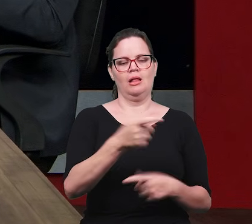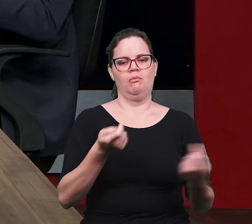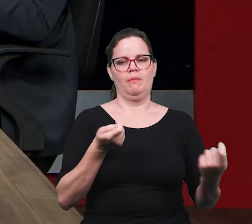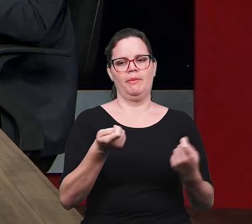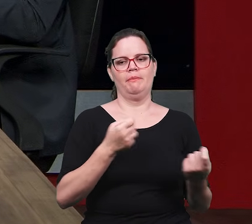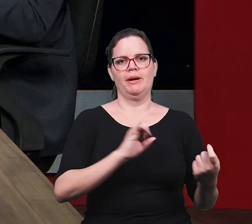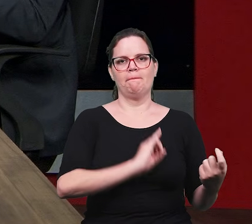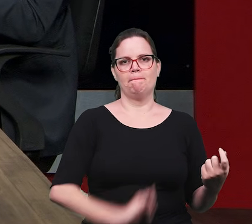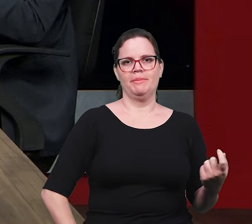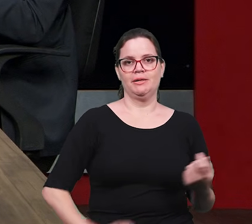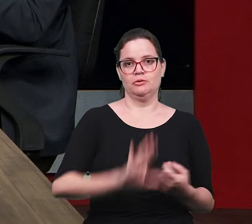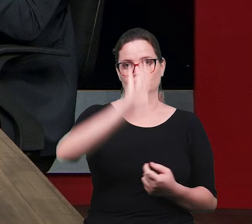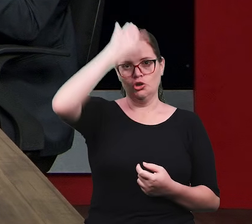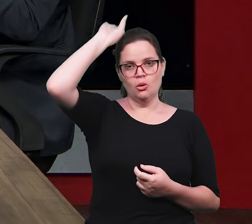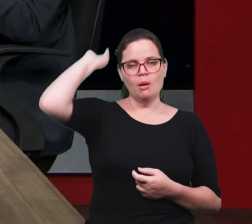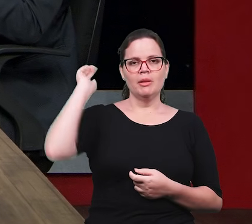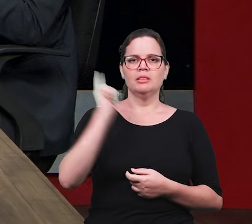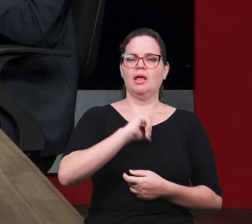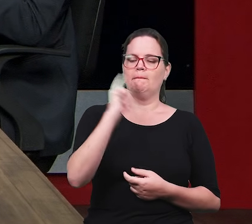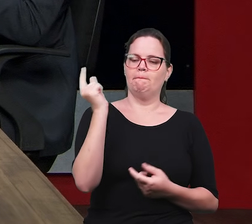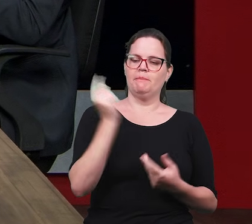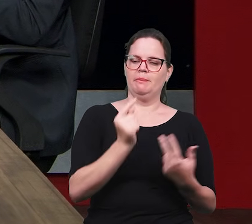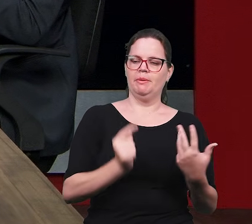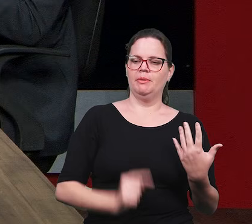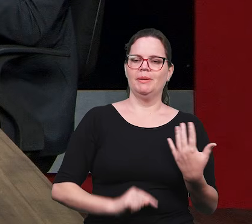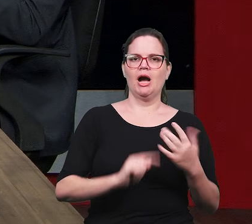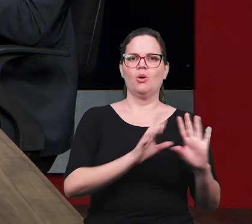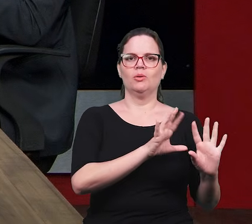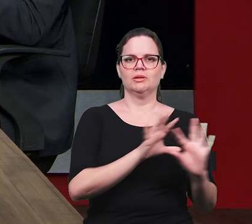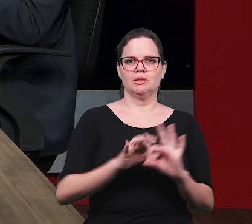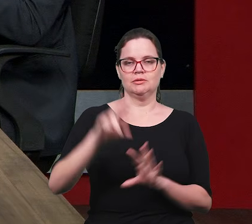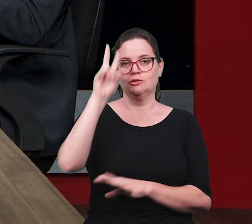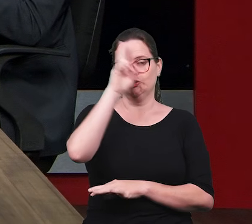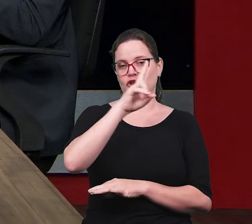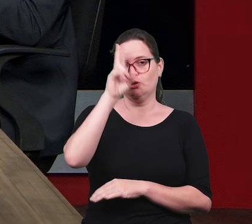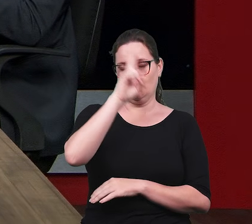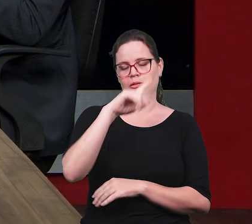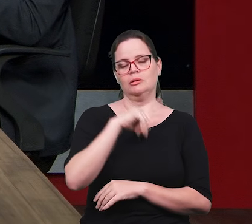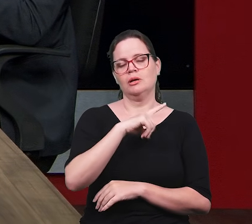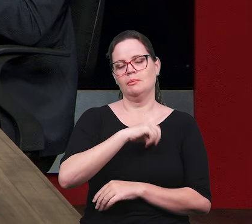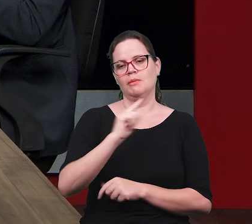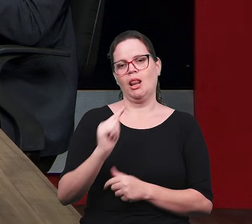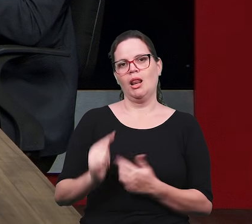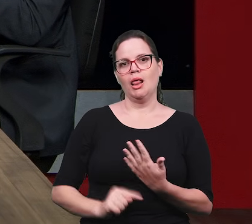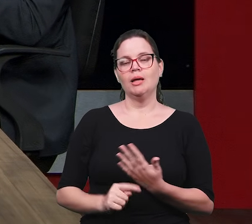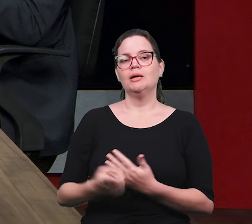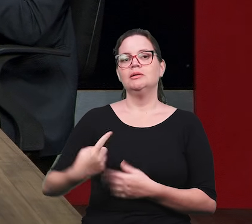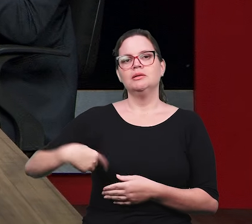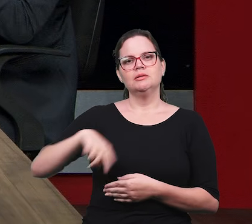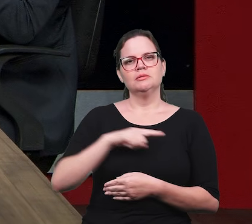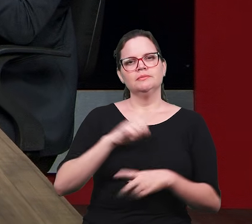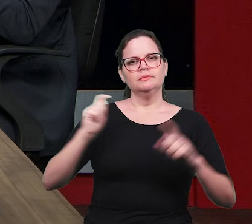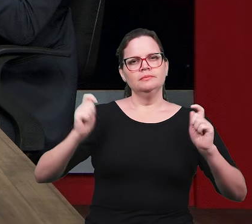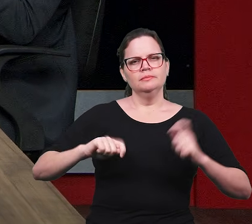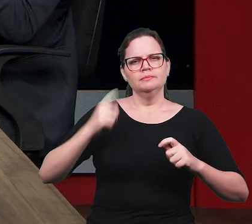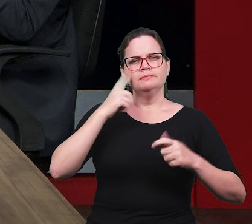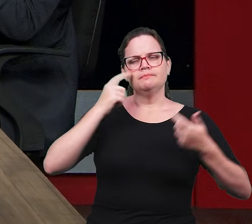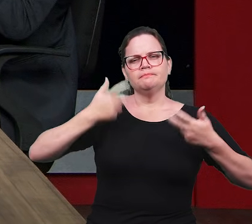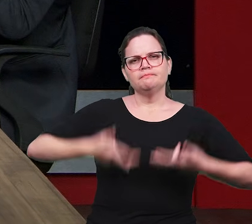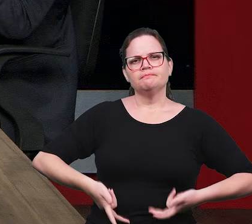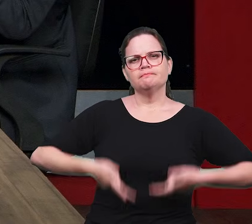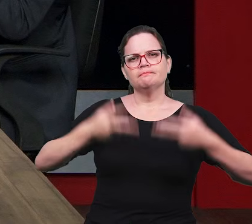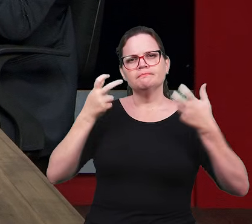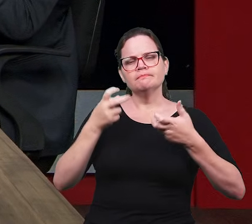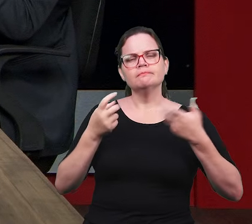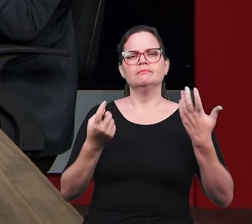tem outros contextos históricos que a gente pode abordar nesse sentido, que ali, de uma certa forma, tentaram influenciar a fé? O que a gente